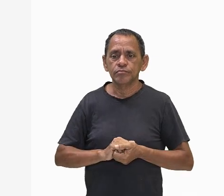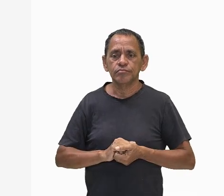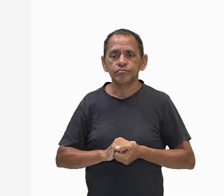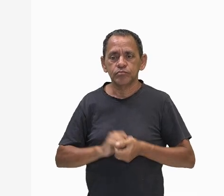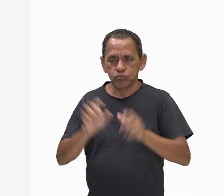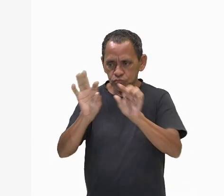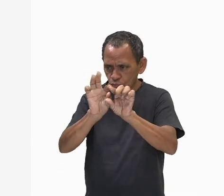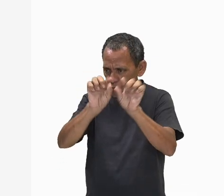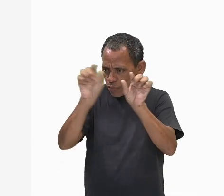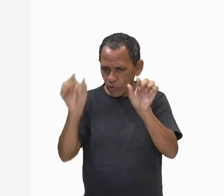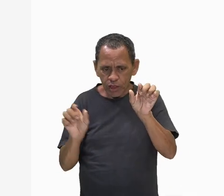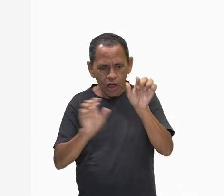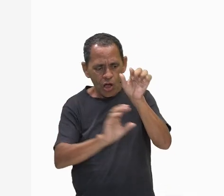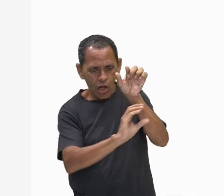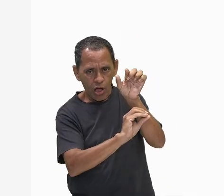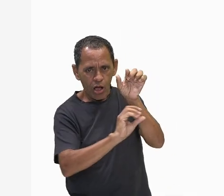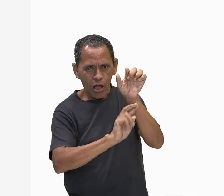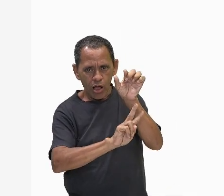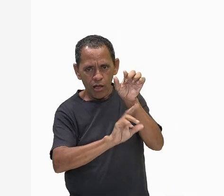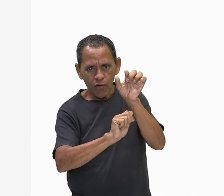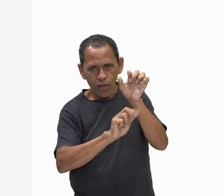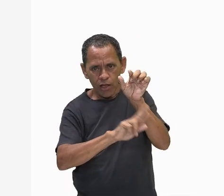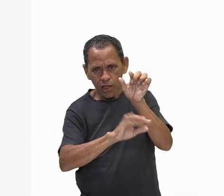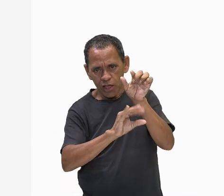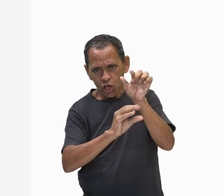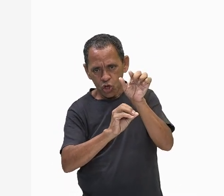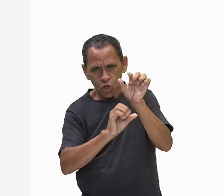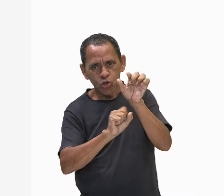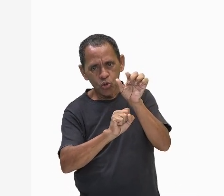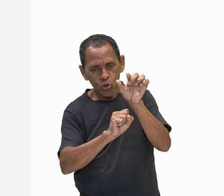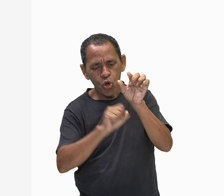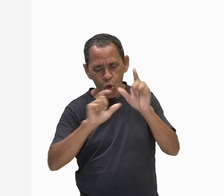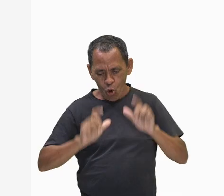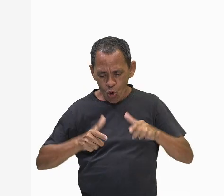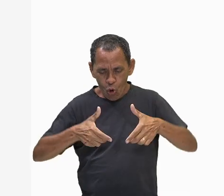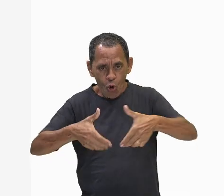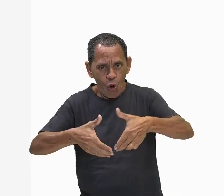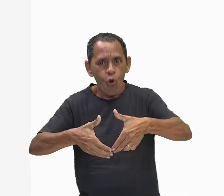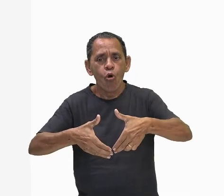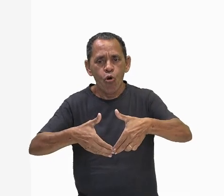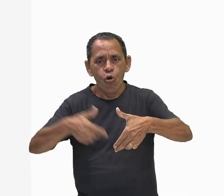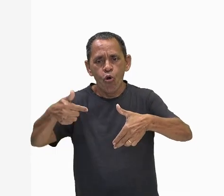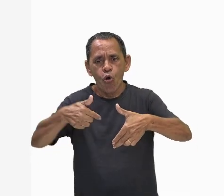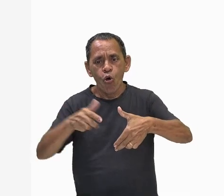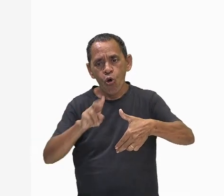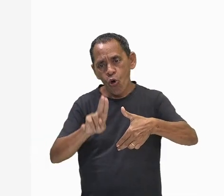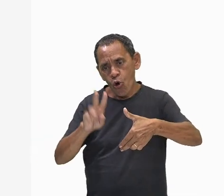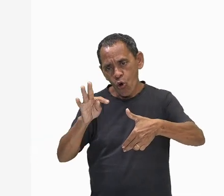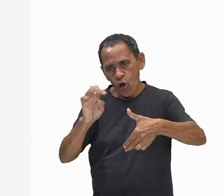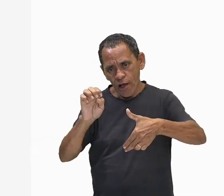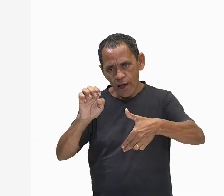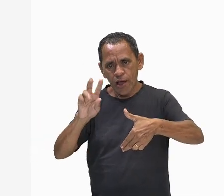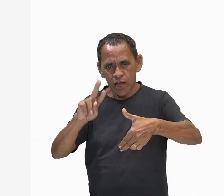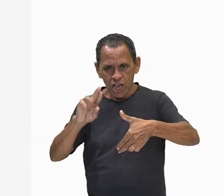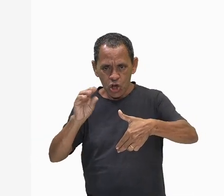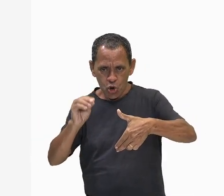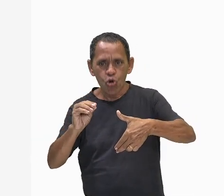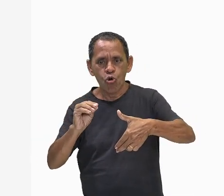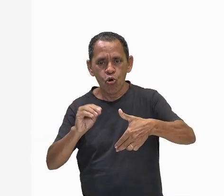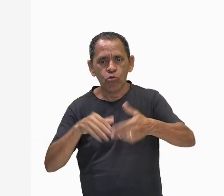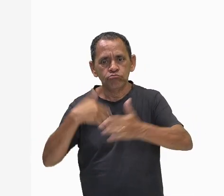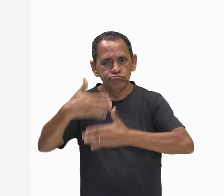ovários e útero como órgãos participantes nesse processo fisiológico. E o